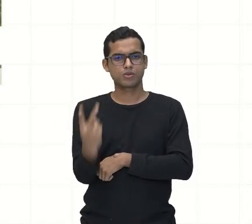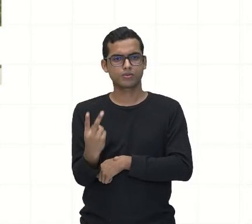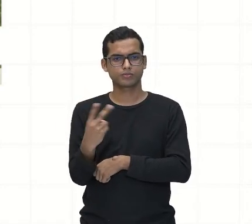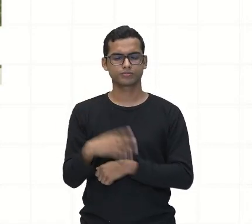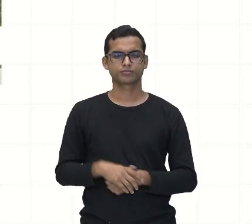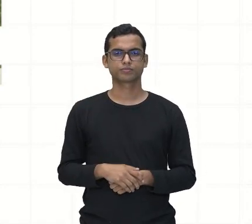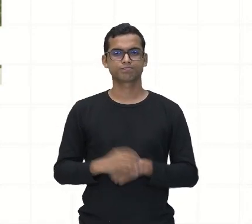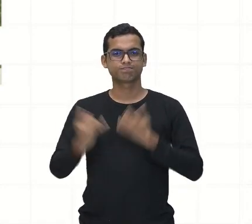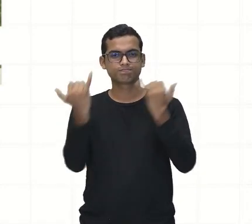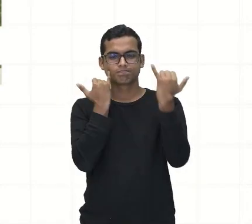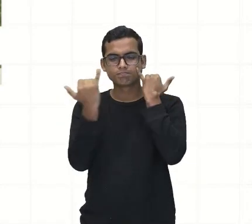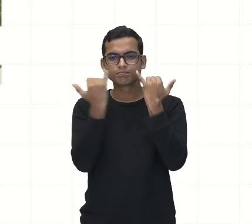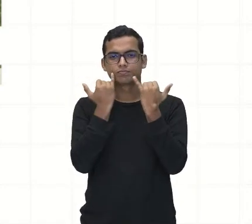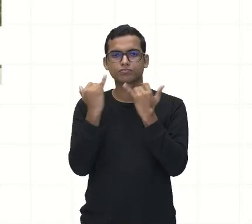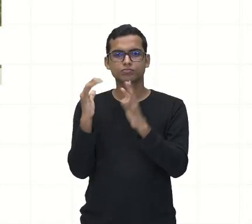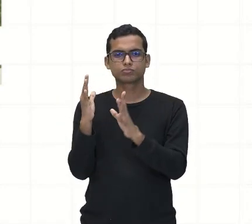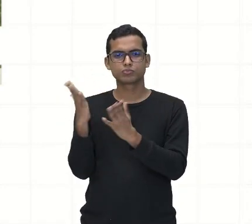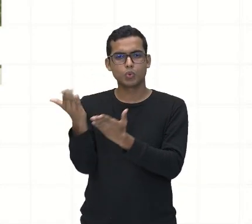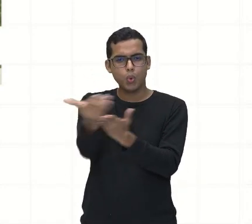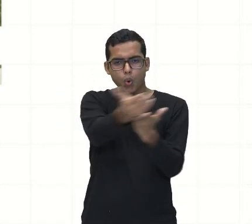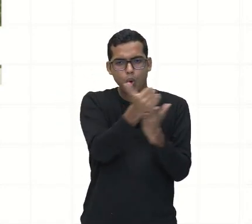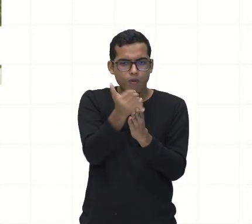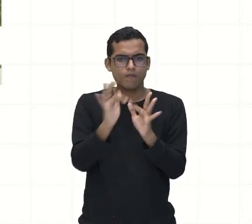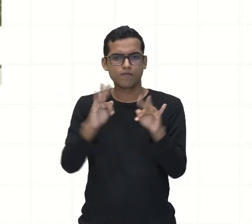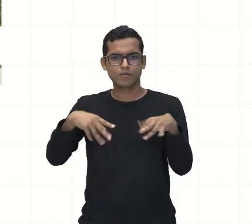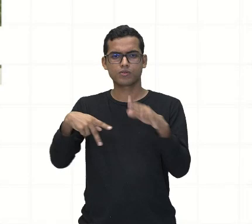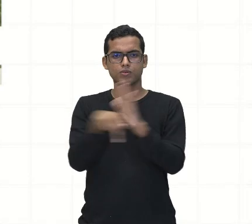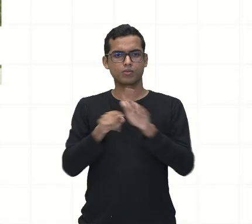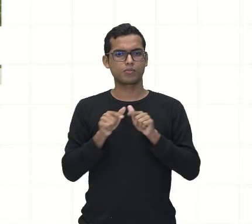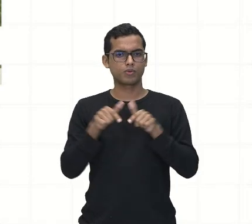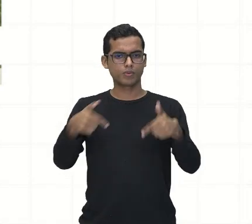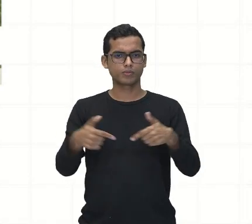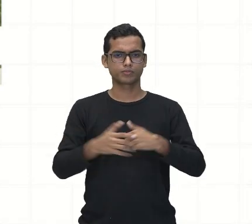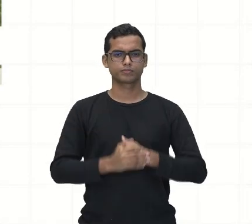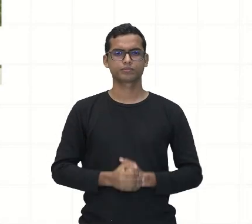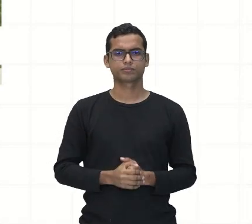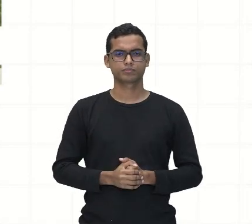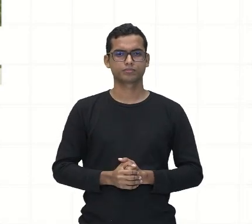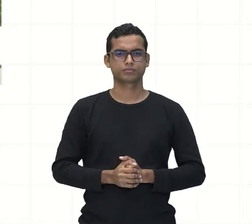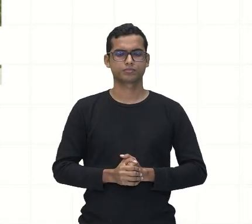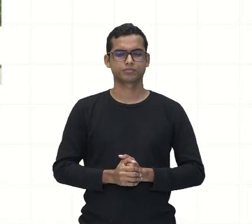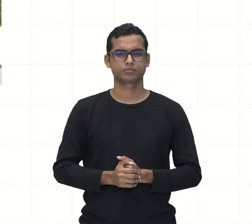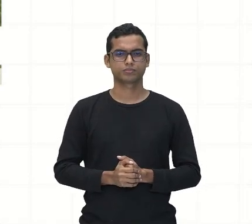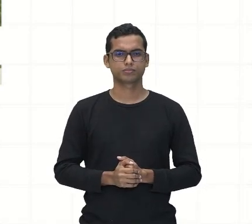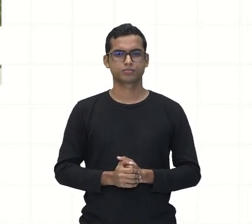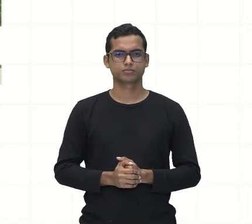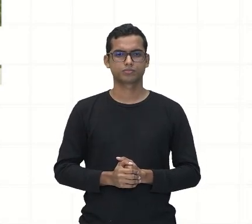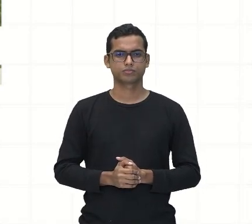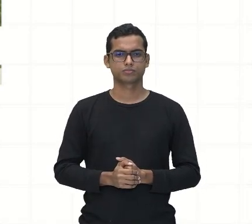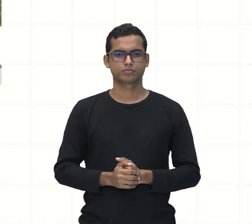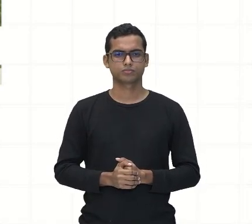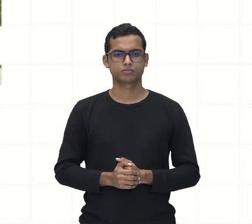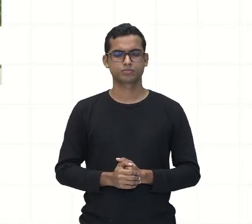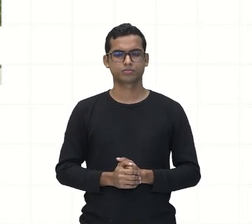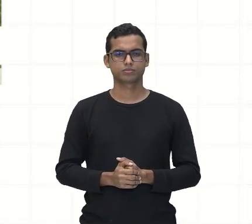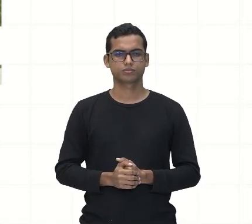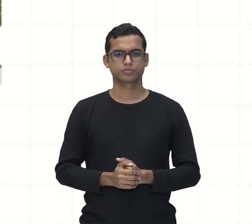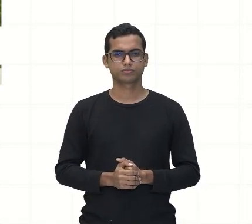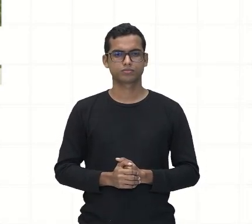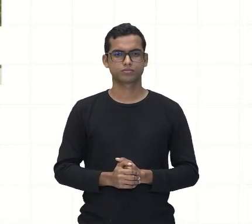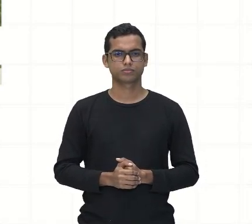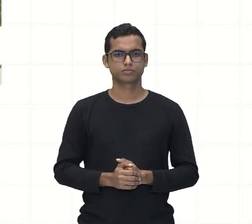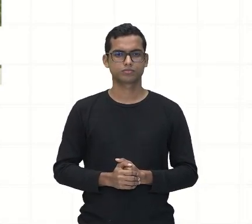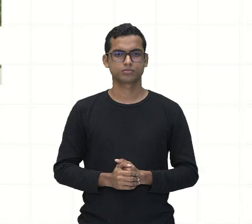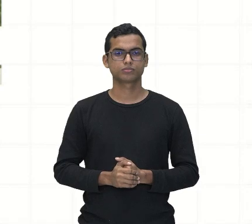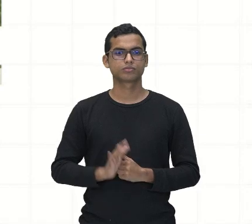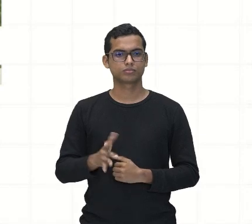balanço final da operação. Então, aqui esses 2 elementos são o título, então já norteou, né, o que se